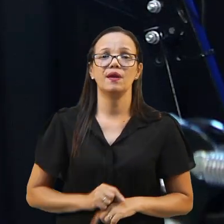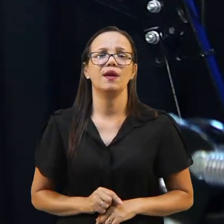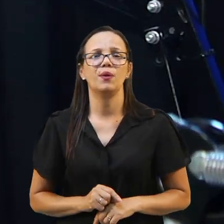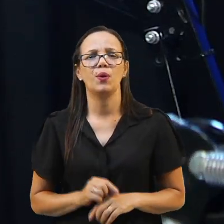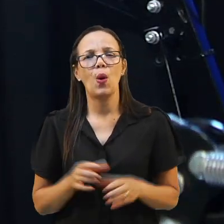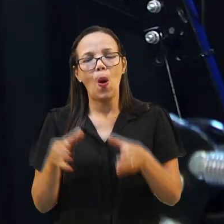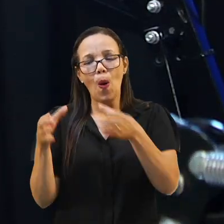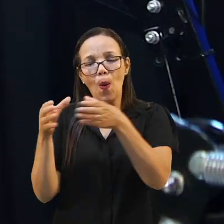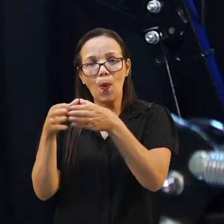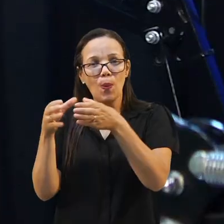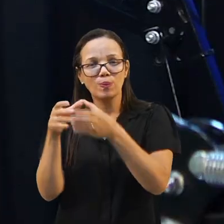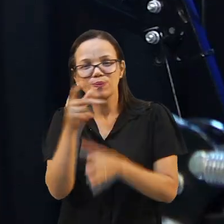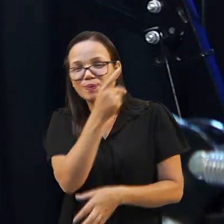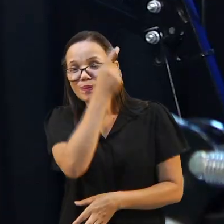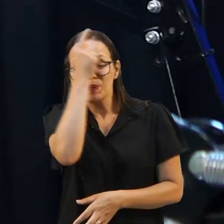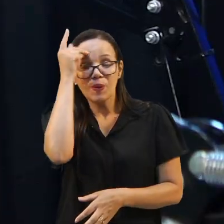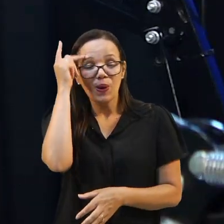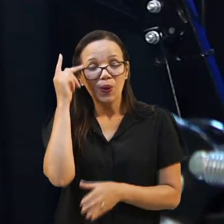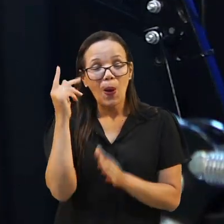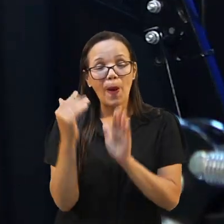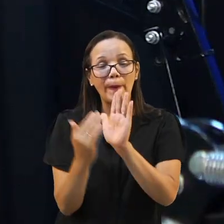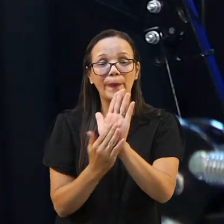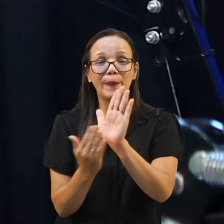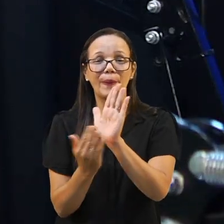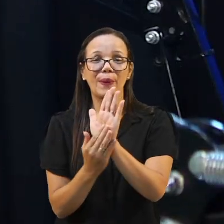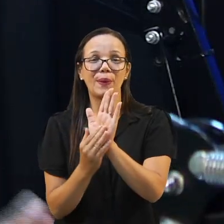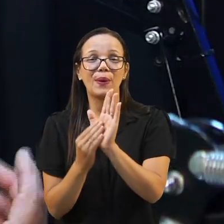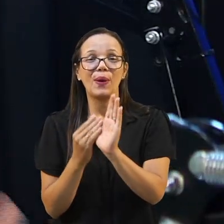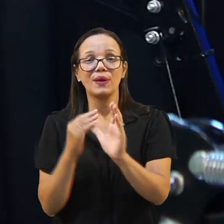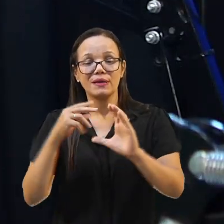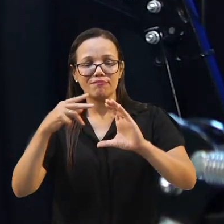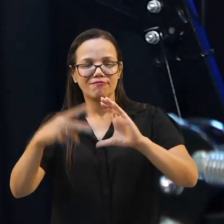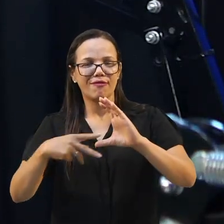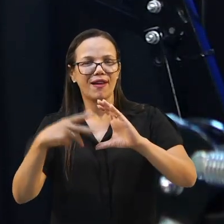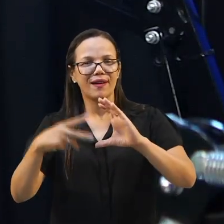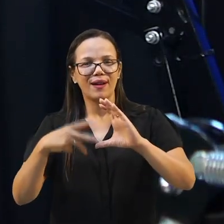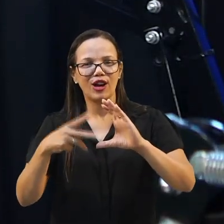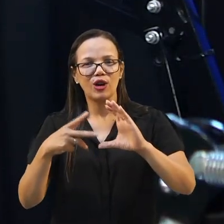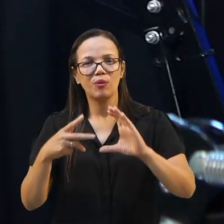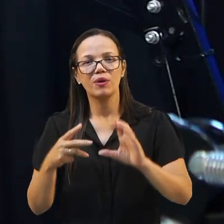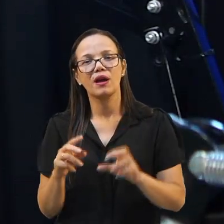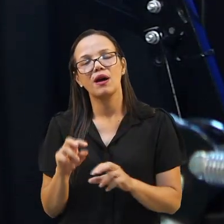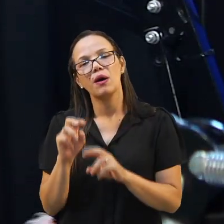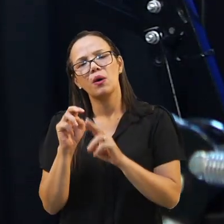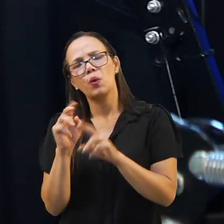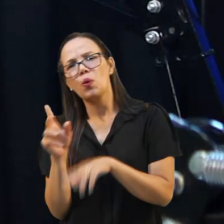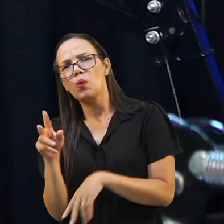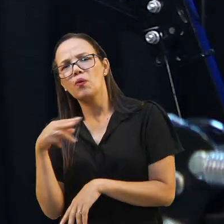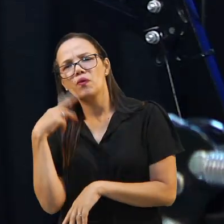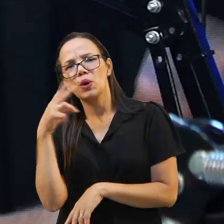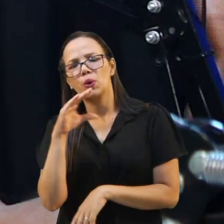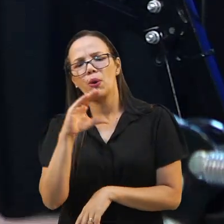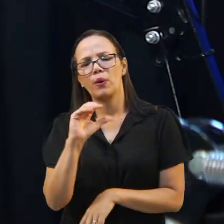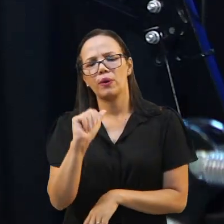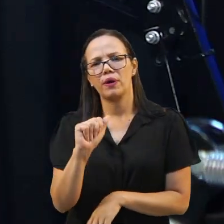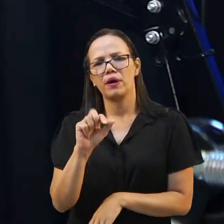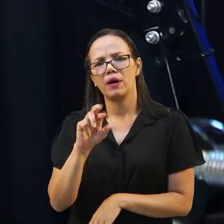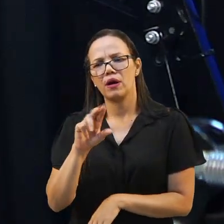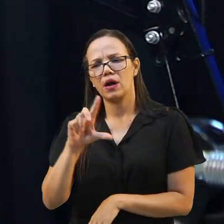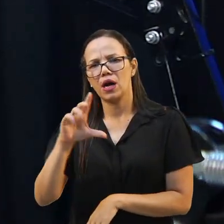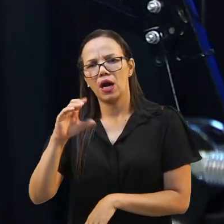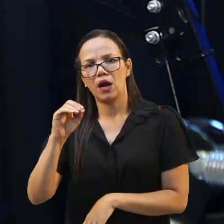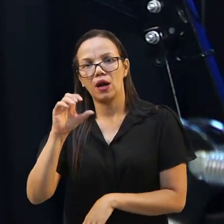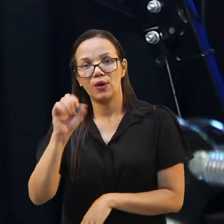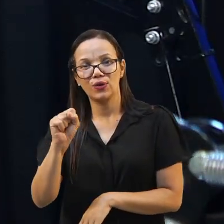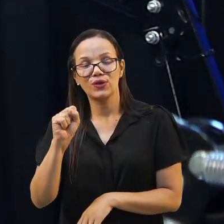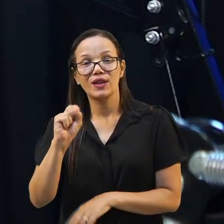um conjunto de pessoas propôs na Câmara Municipal, através de um vereador, o Carlos, que era ligado